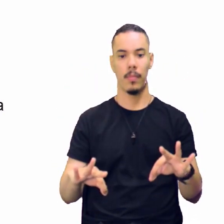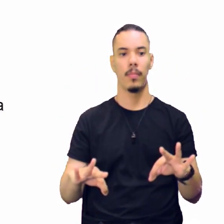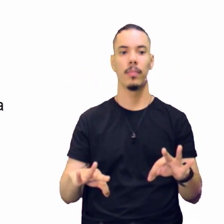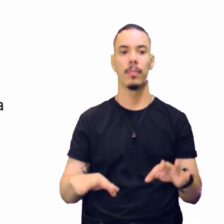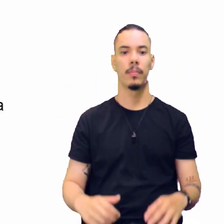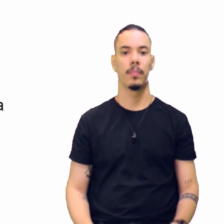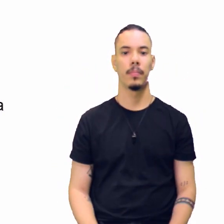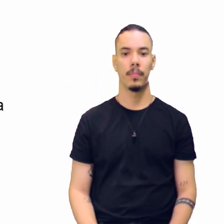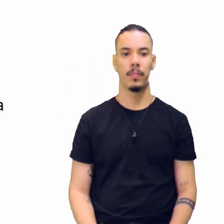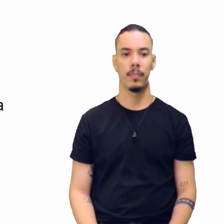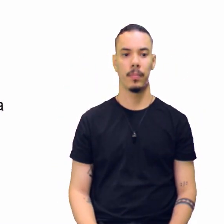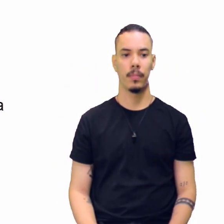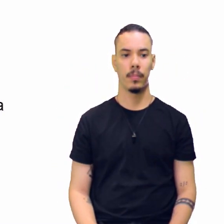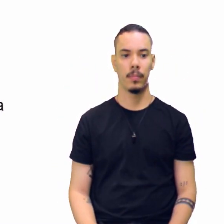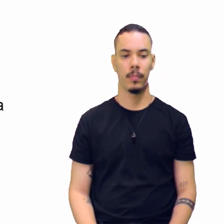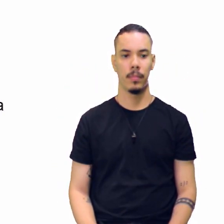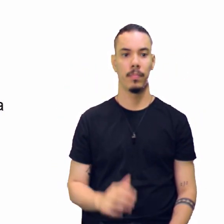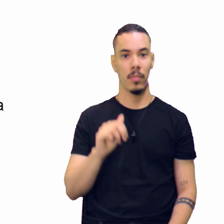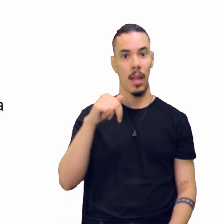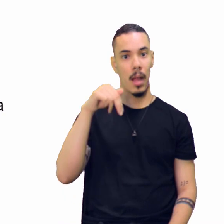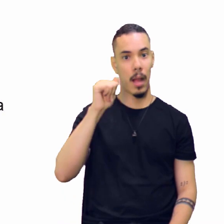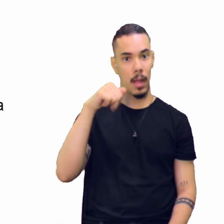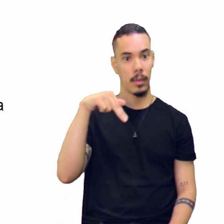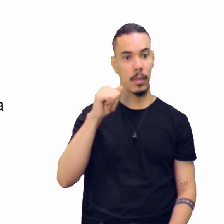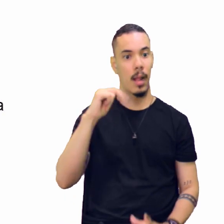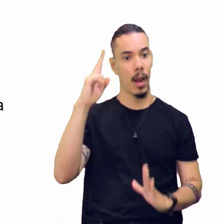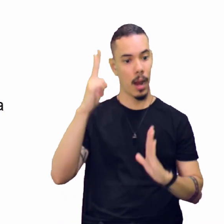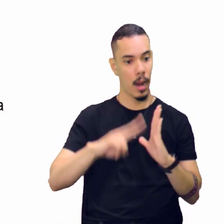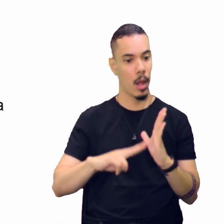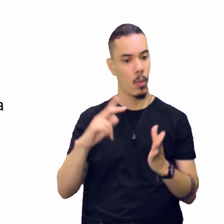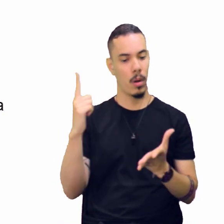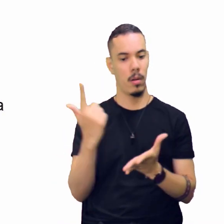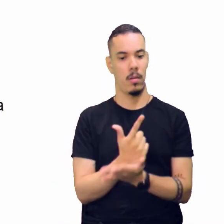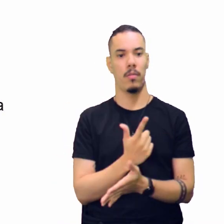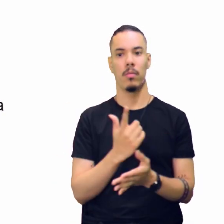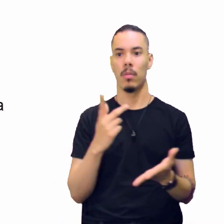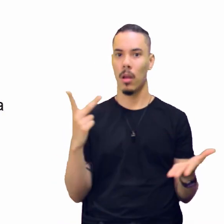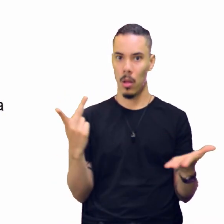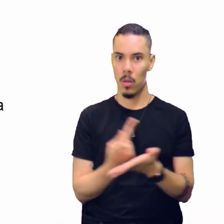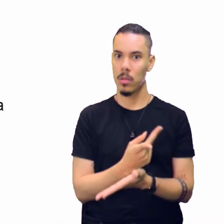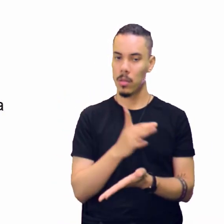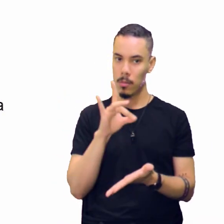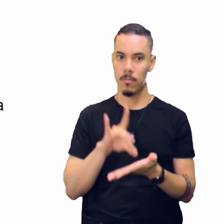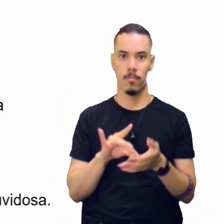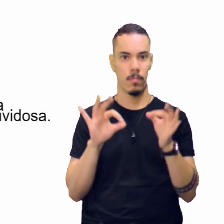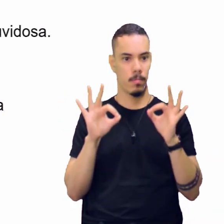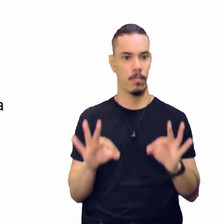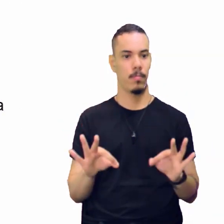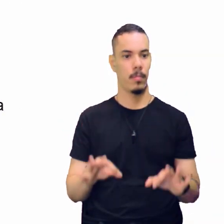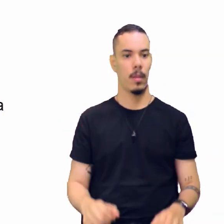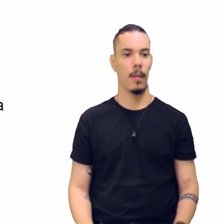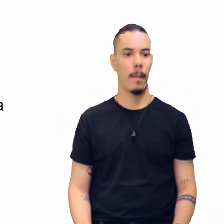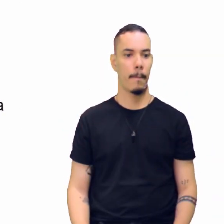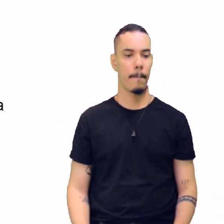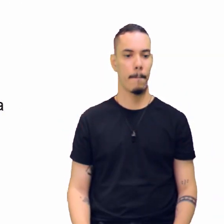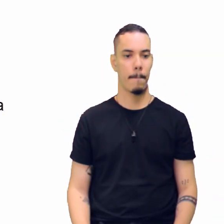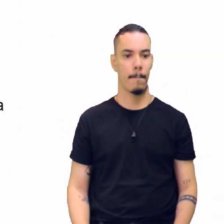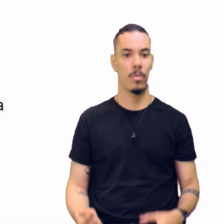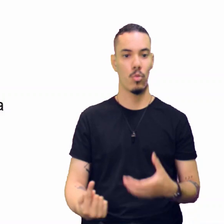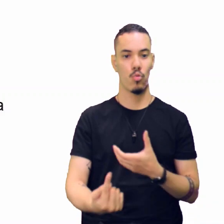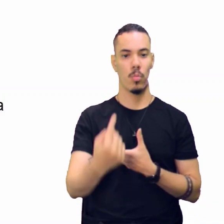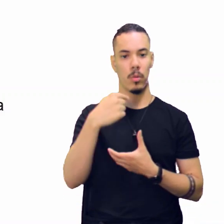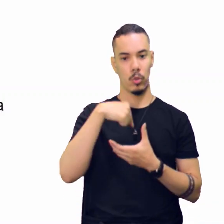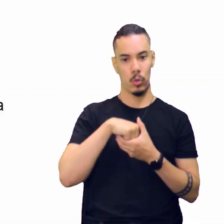maneira positiva, real. Ana leu um livro, uma ação que realmente aconteceu. E o